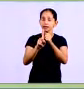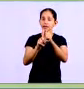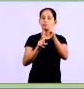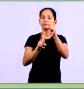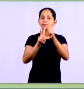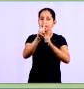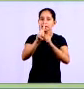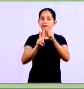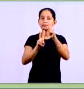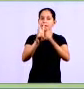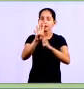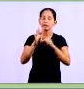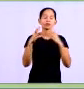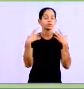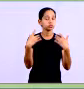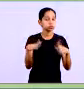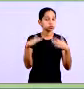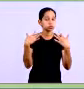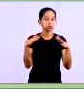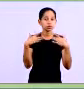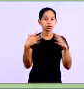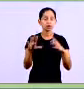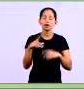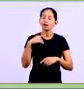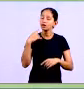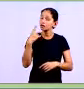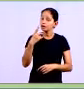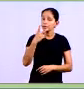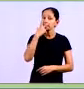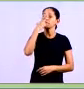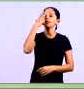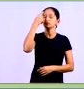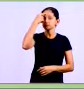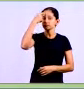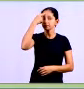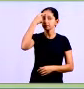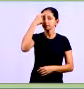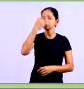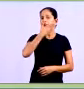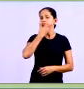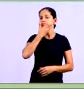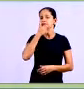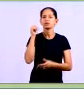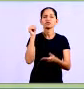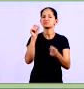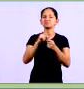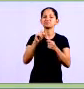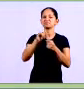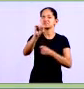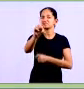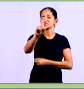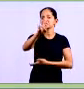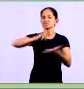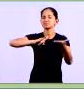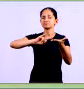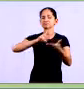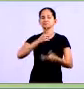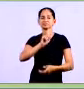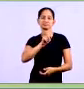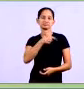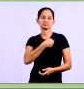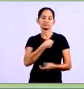eu. É uma loucura. Às vezes fico pensando até em não lançar nota fiscal. Então o que o Vitor está